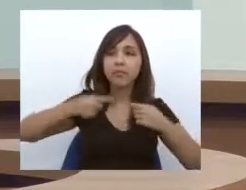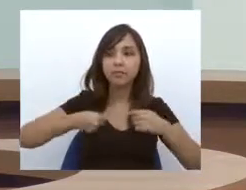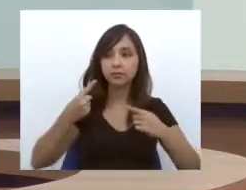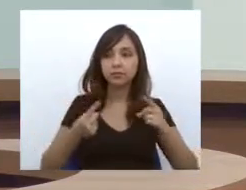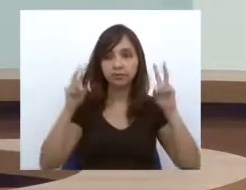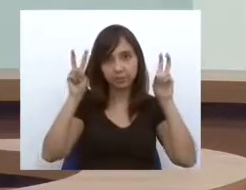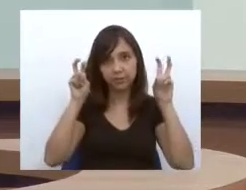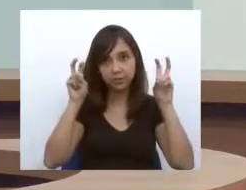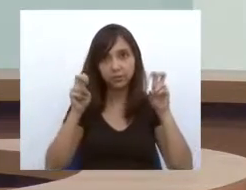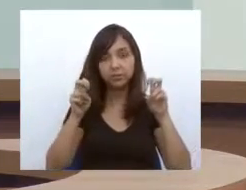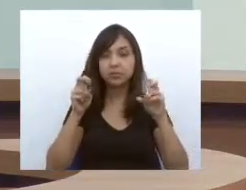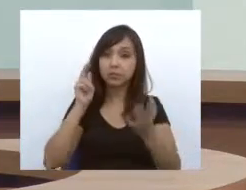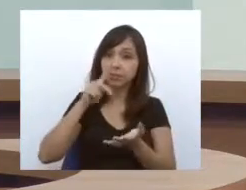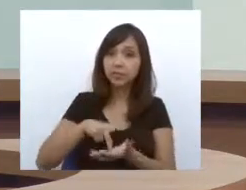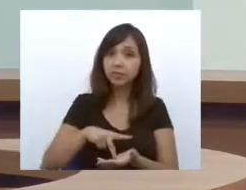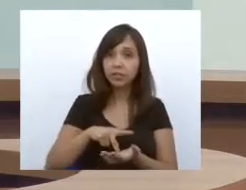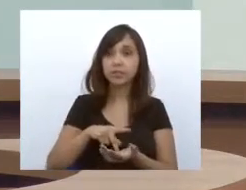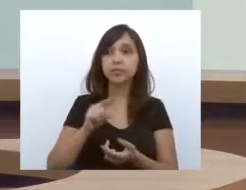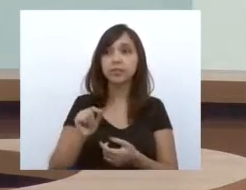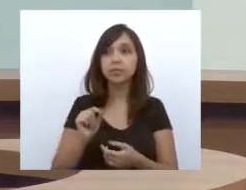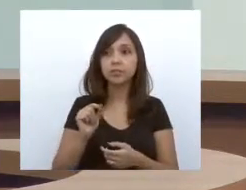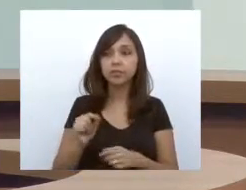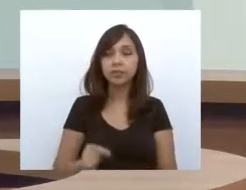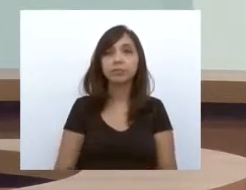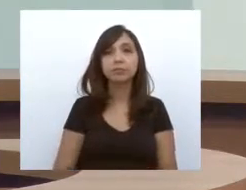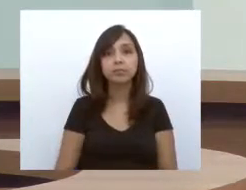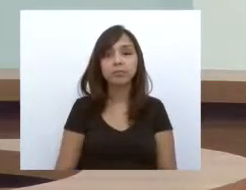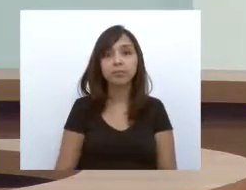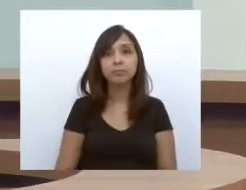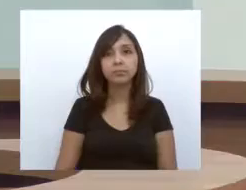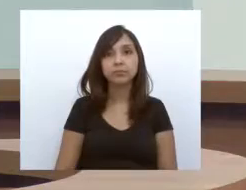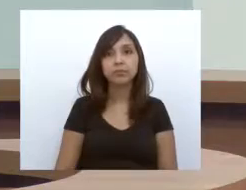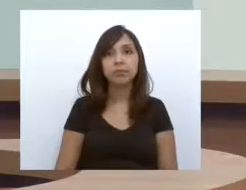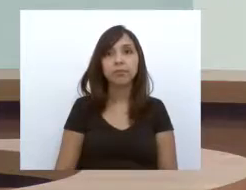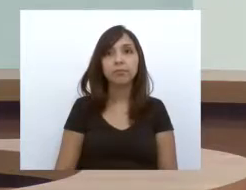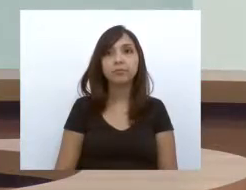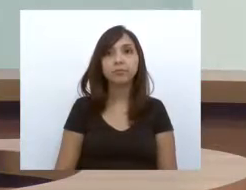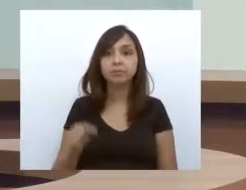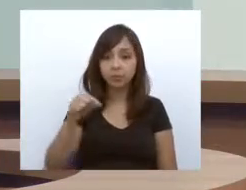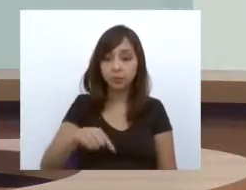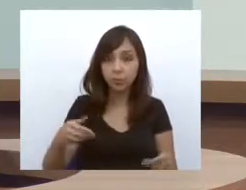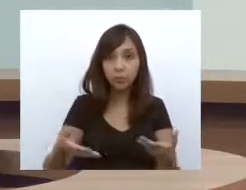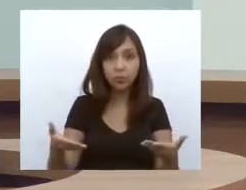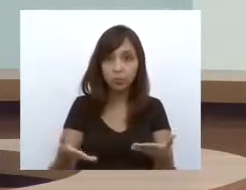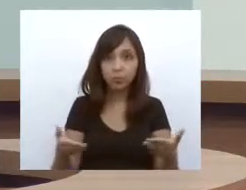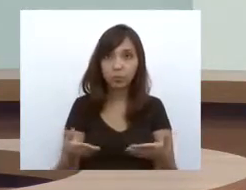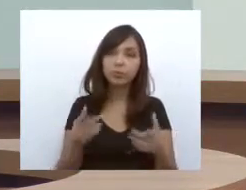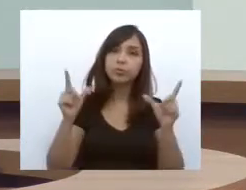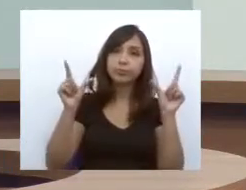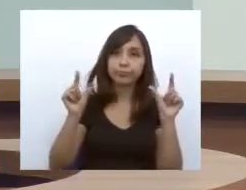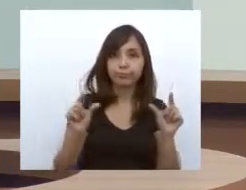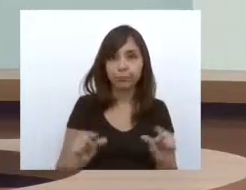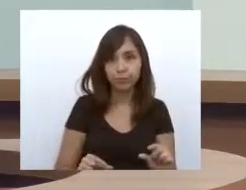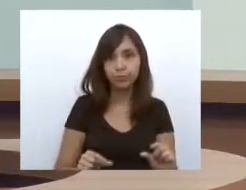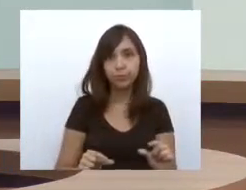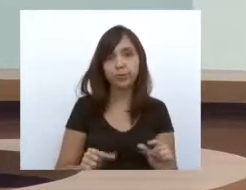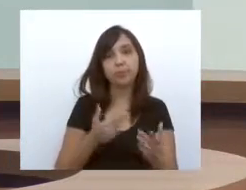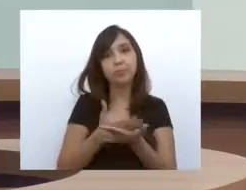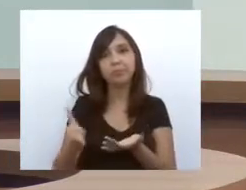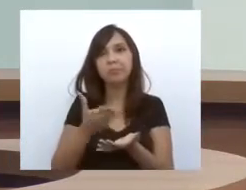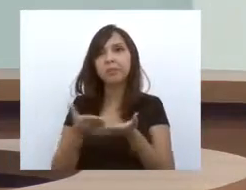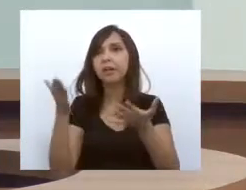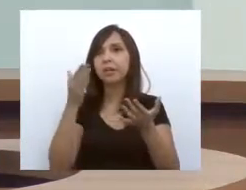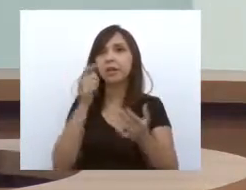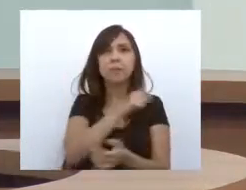na realidade... Porque, na realidade, o que acontece? A situação hoje diminuiu muito, Nós perdemos